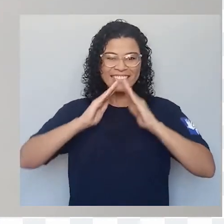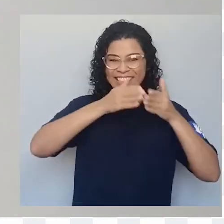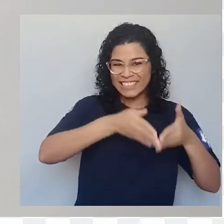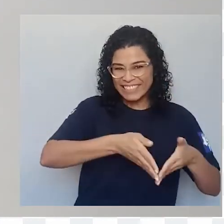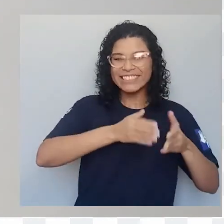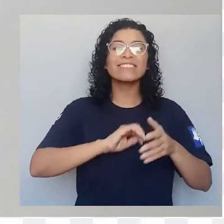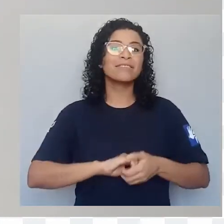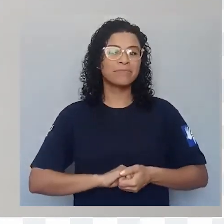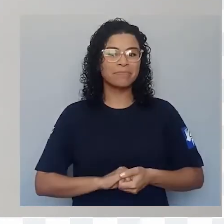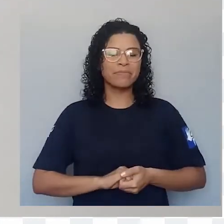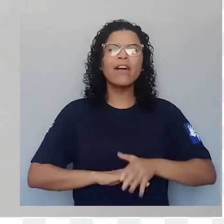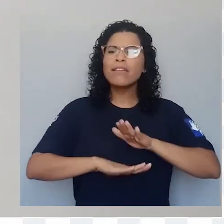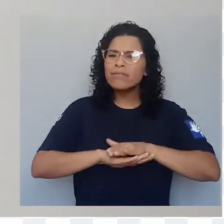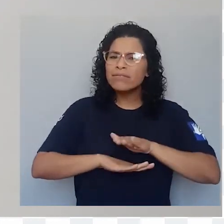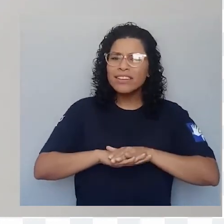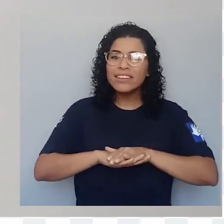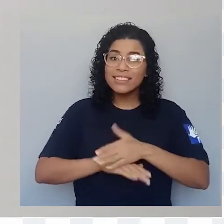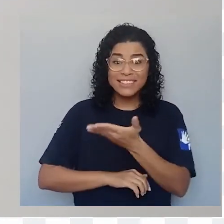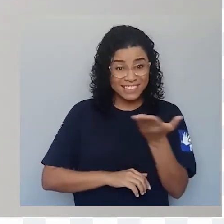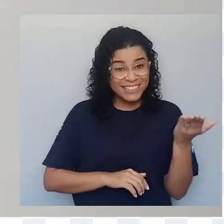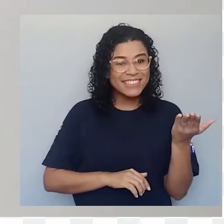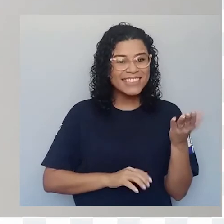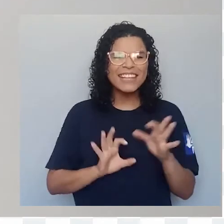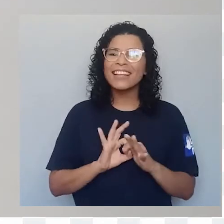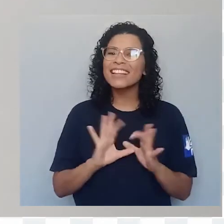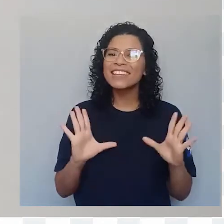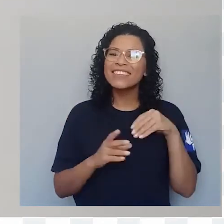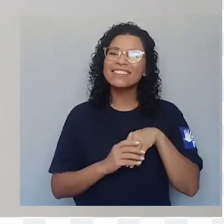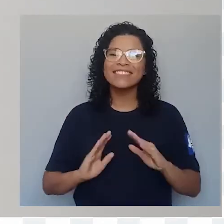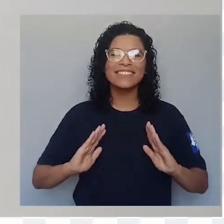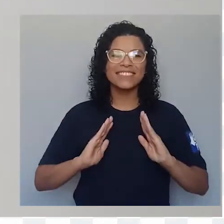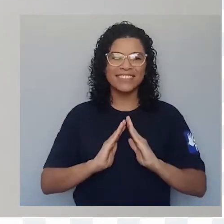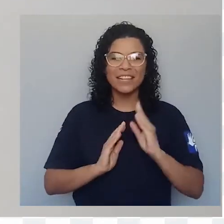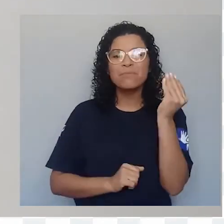casa de cabeça para baixo. Faça a sua aí em casa,